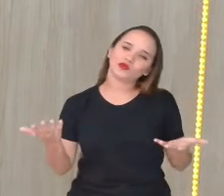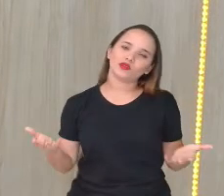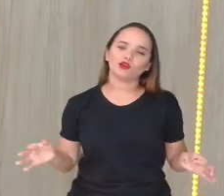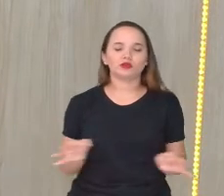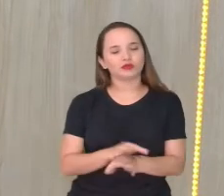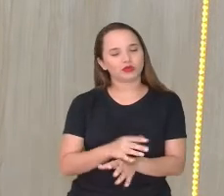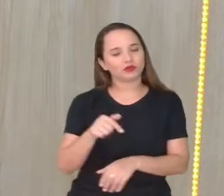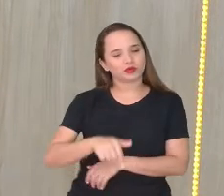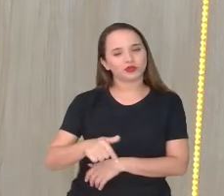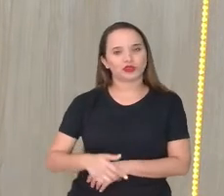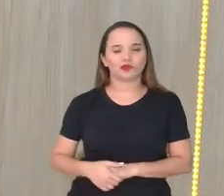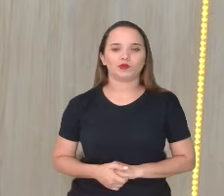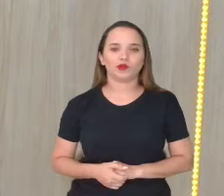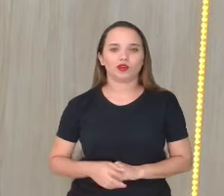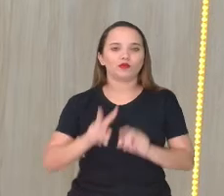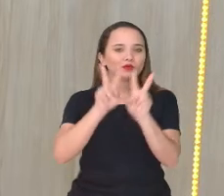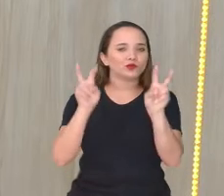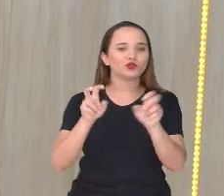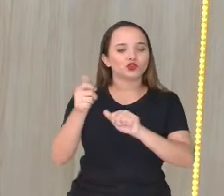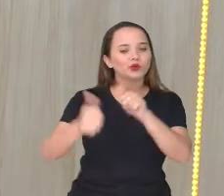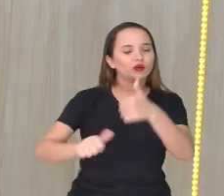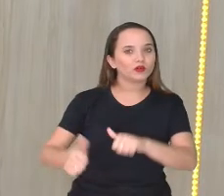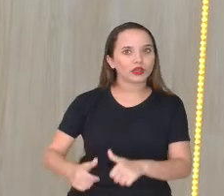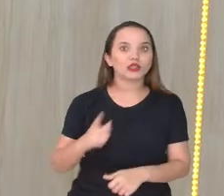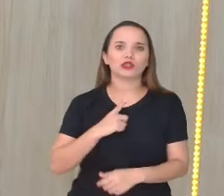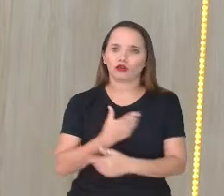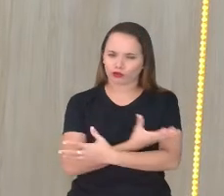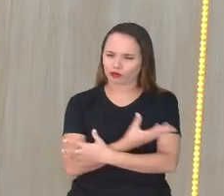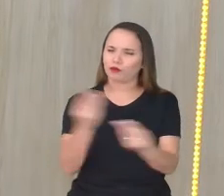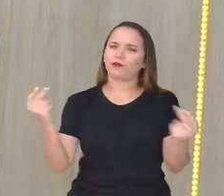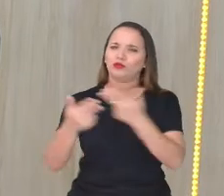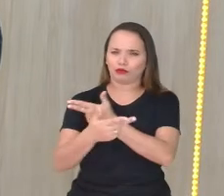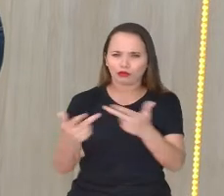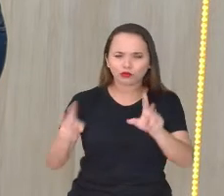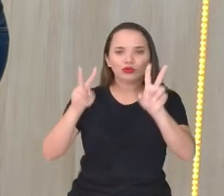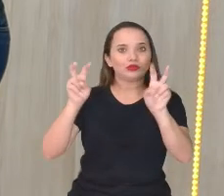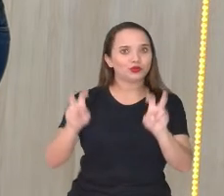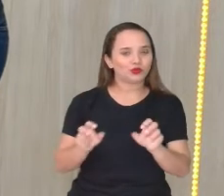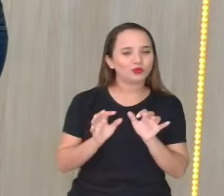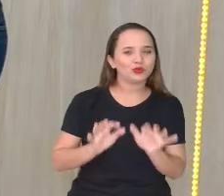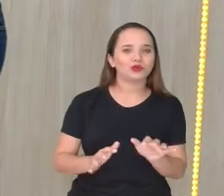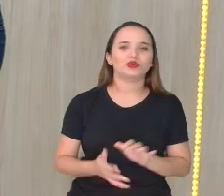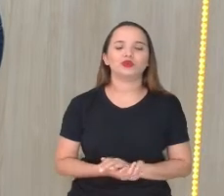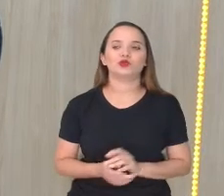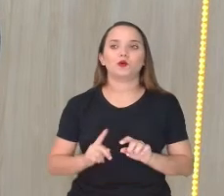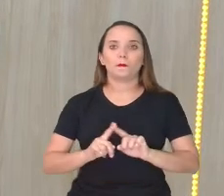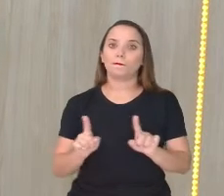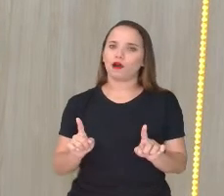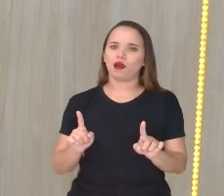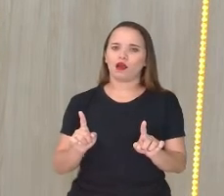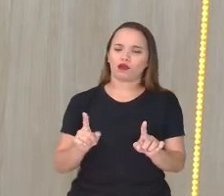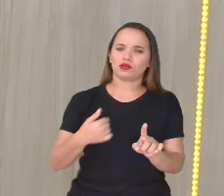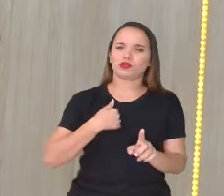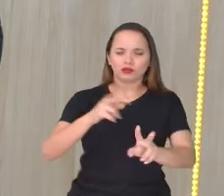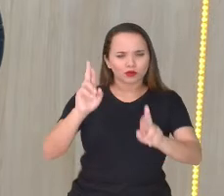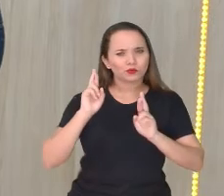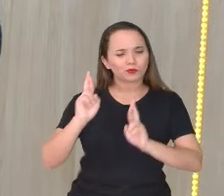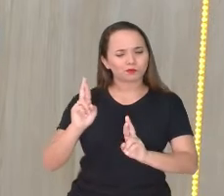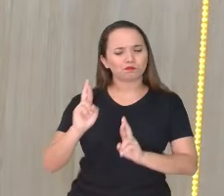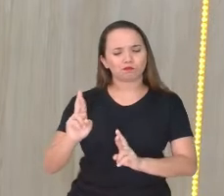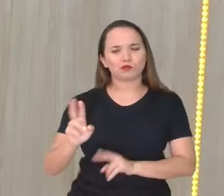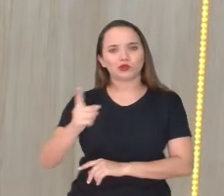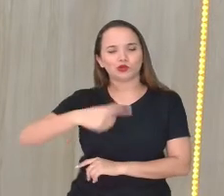Ficamos por aqui falando sobre avaliação, tem muita coisa para falar sobre avaliação, mas eu espero que